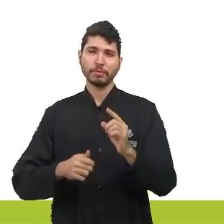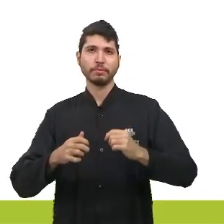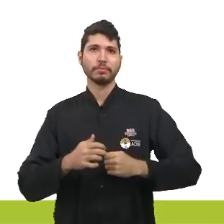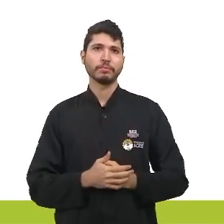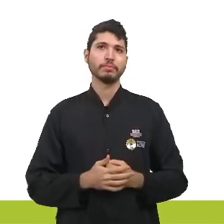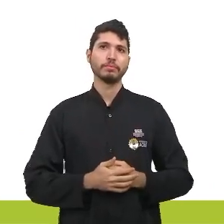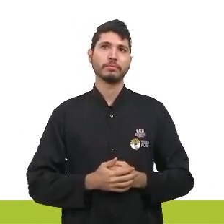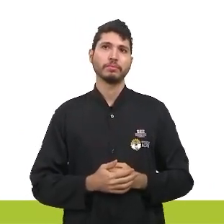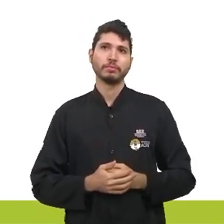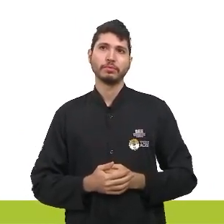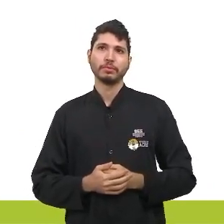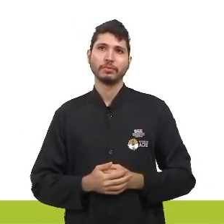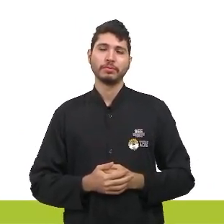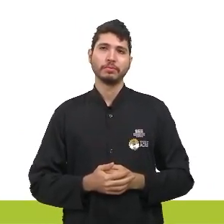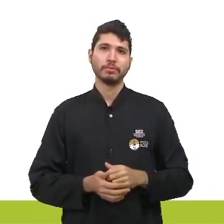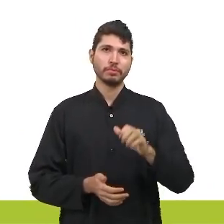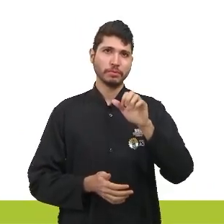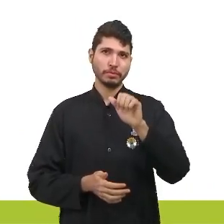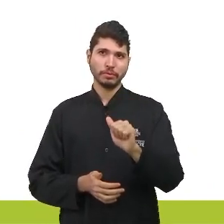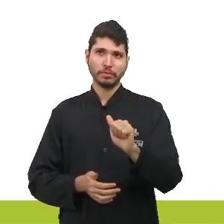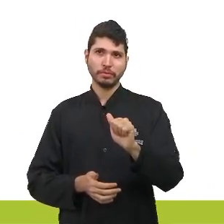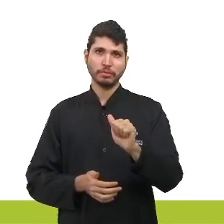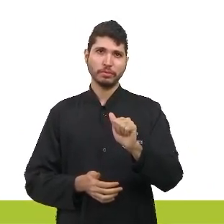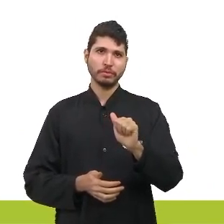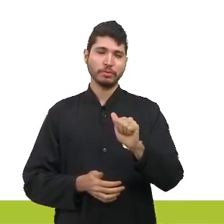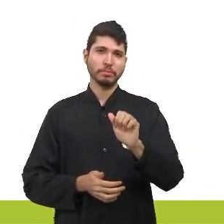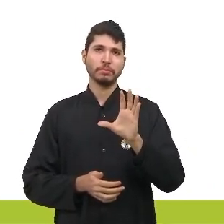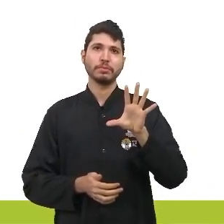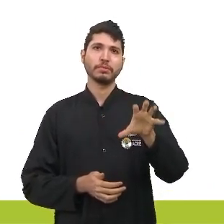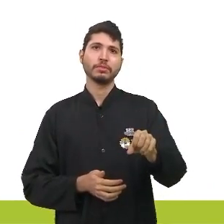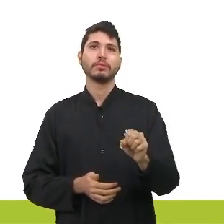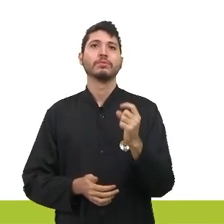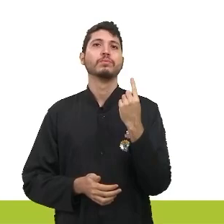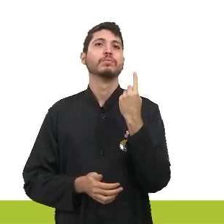Imagina que de A eu retirei um lápis apontado.